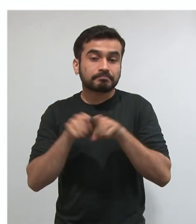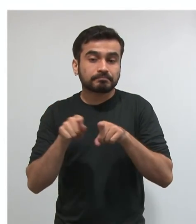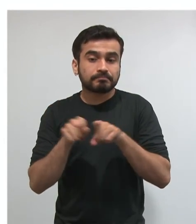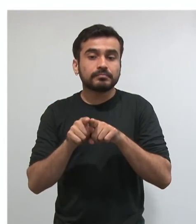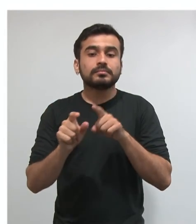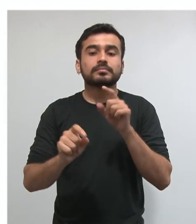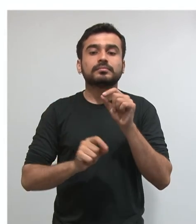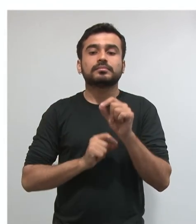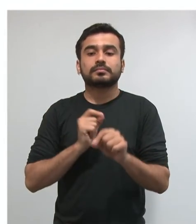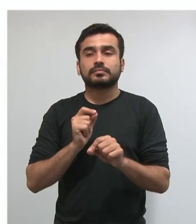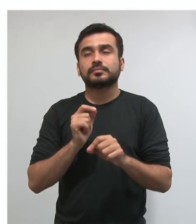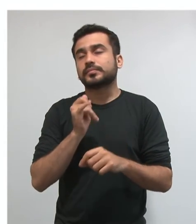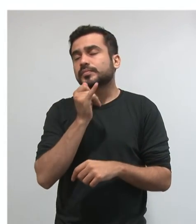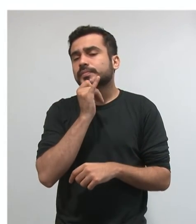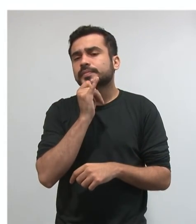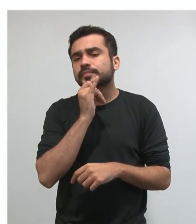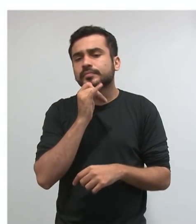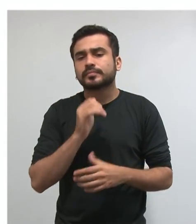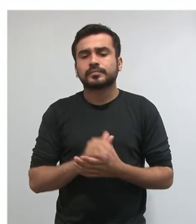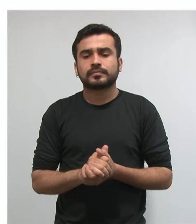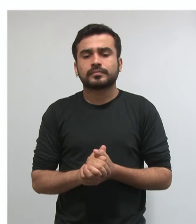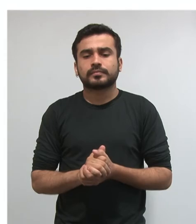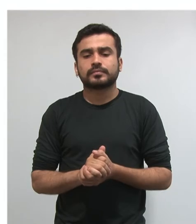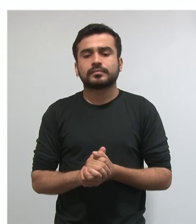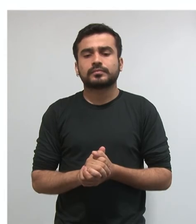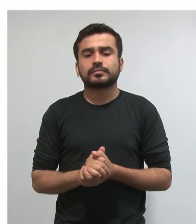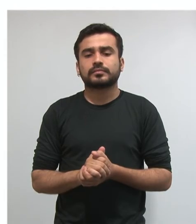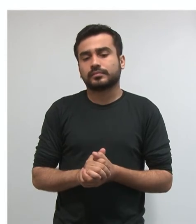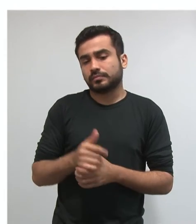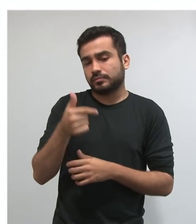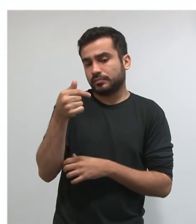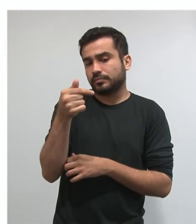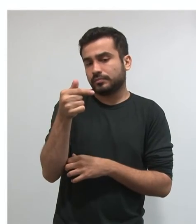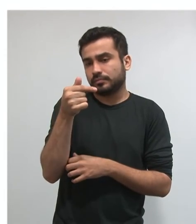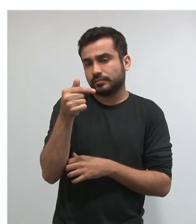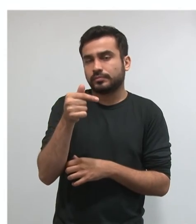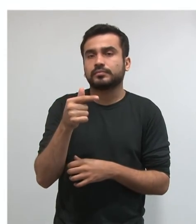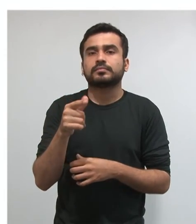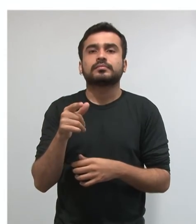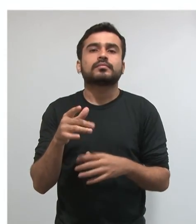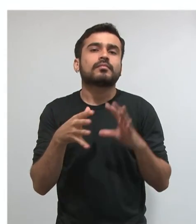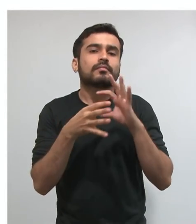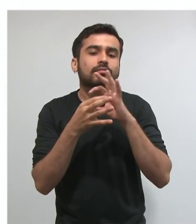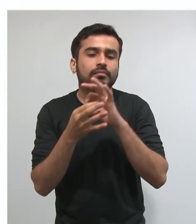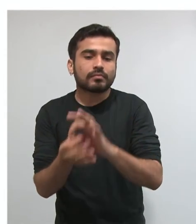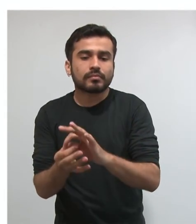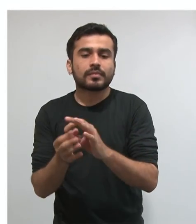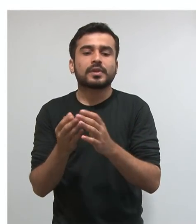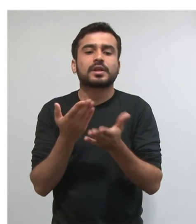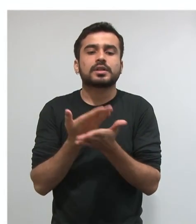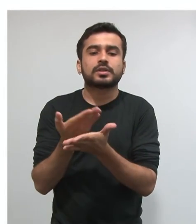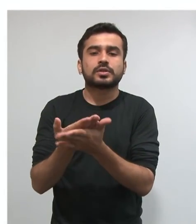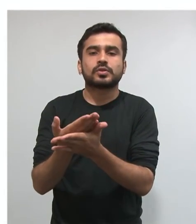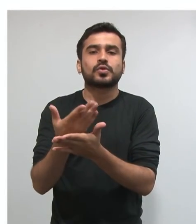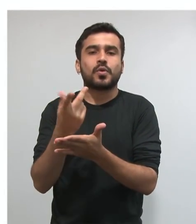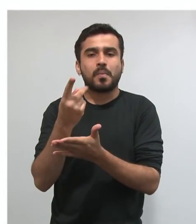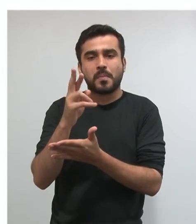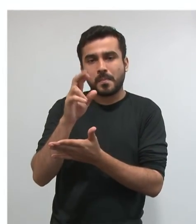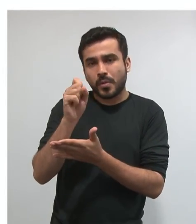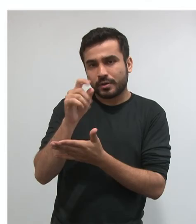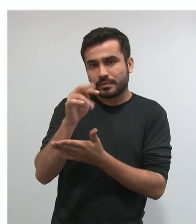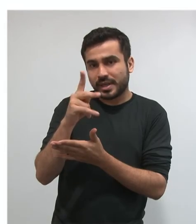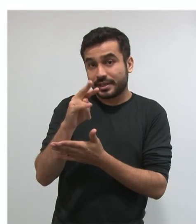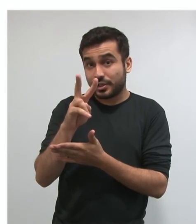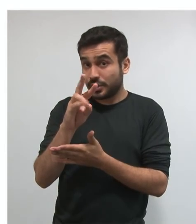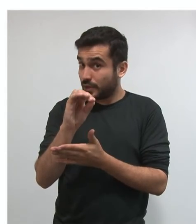forma, por exemplo, o módulo 7 aqui de cenários e estudos prospectivos, né? Falando de